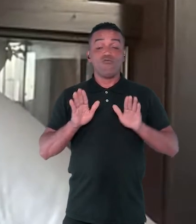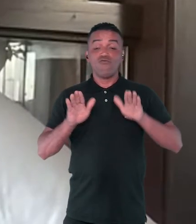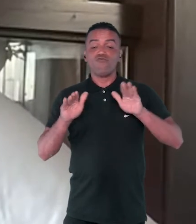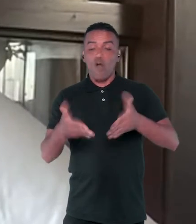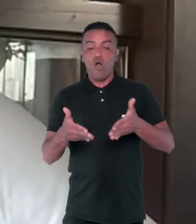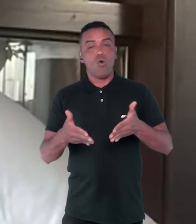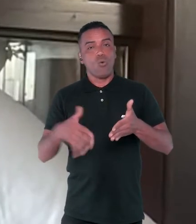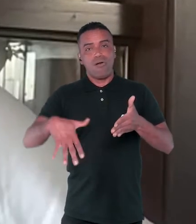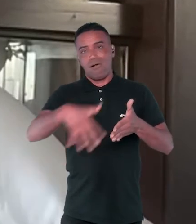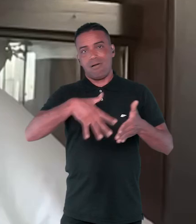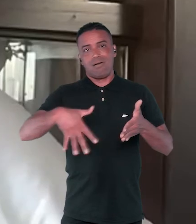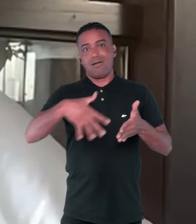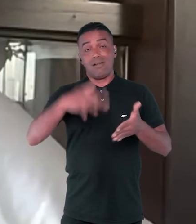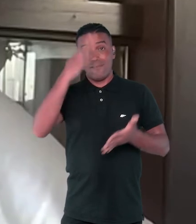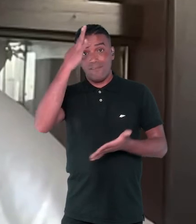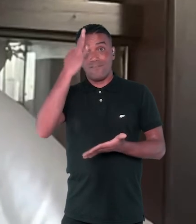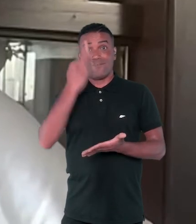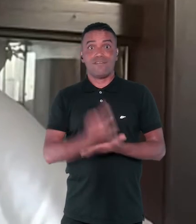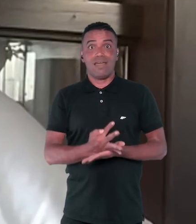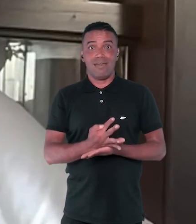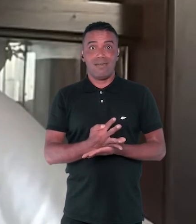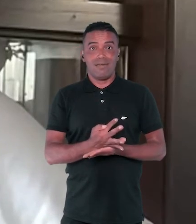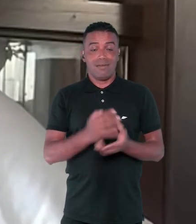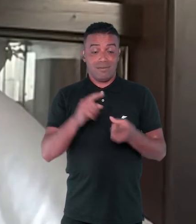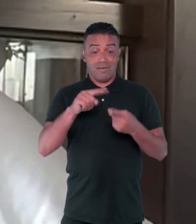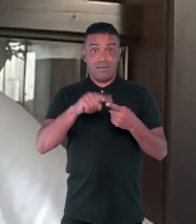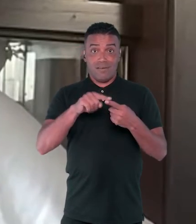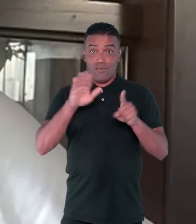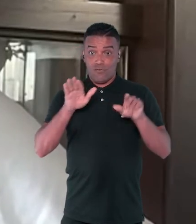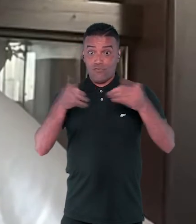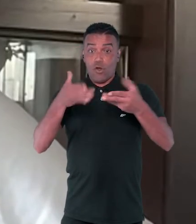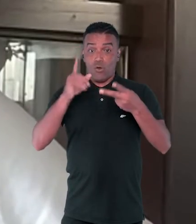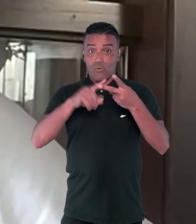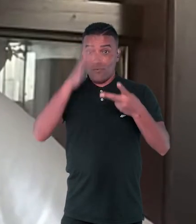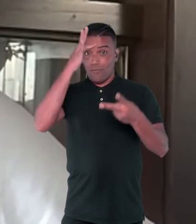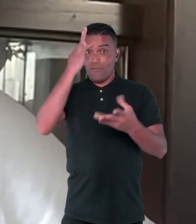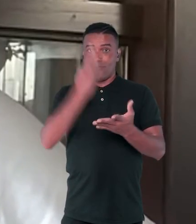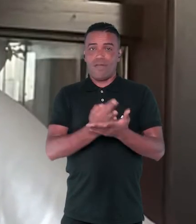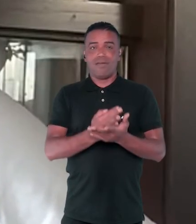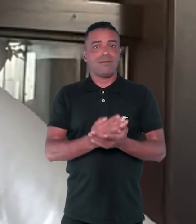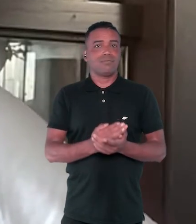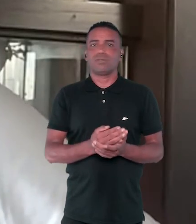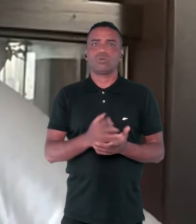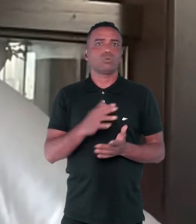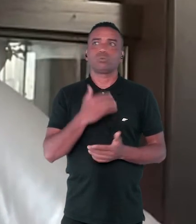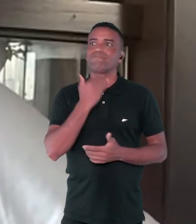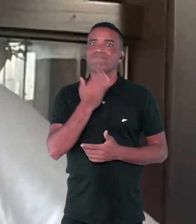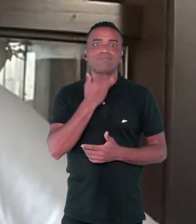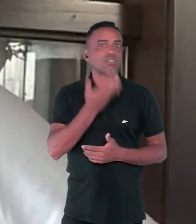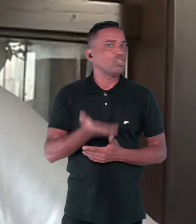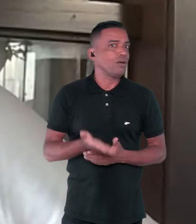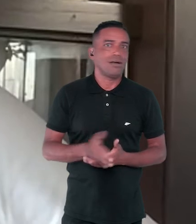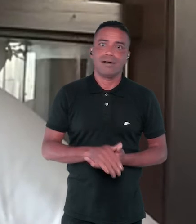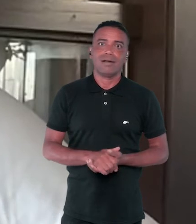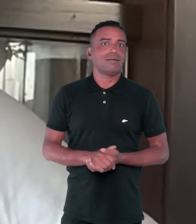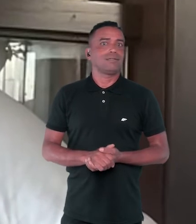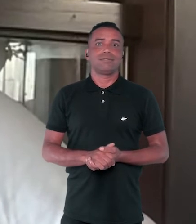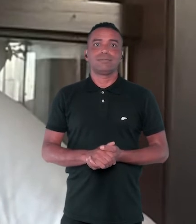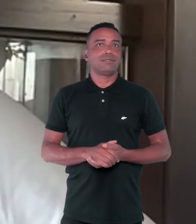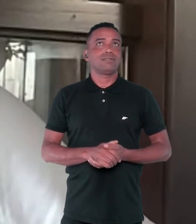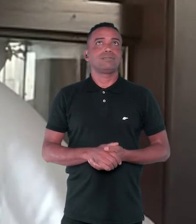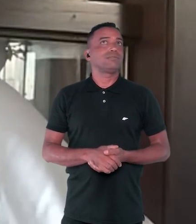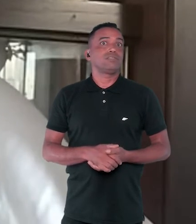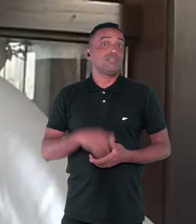eu gosto de fazer. Fé. Não há a menor chance da gente dar conta desse mundo se não tiver